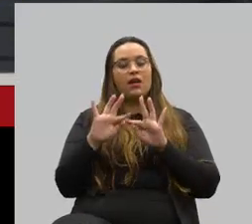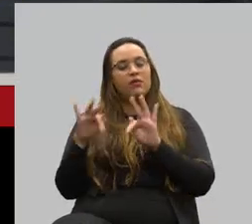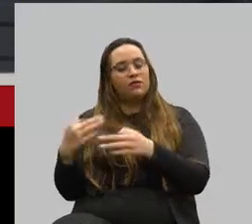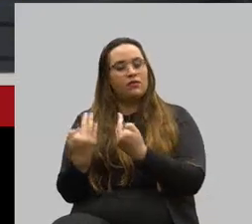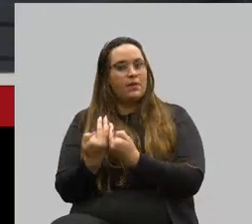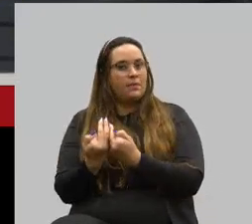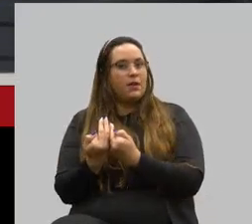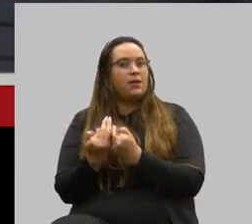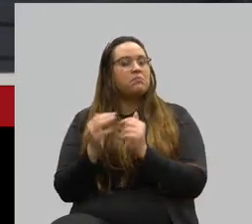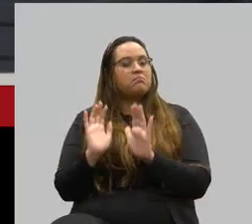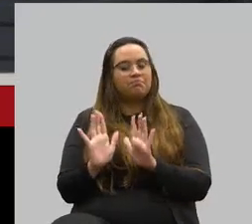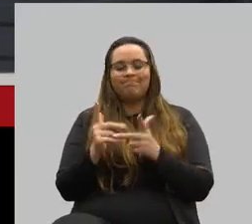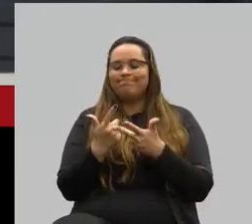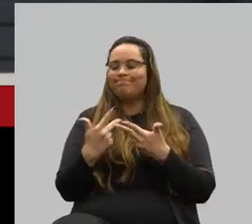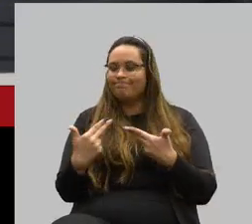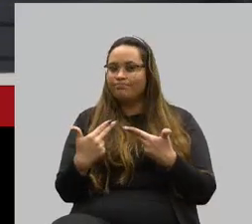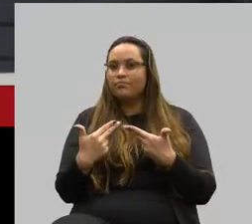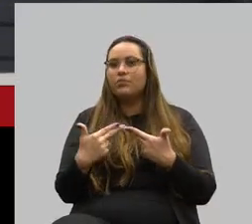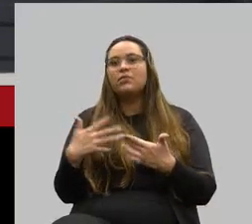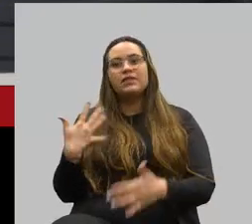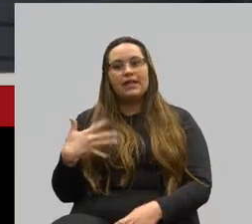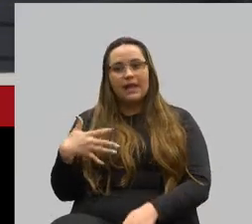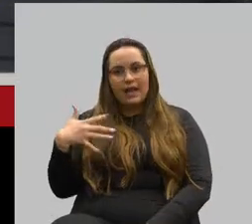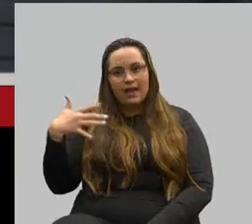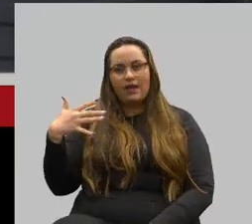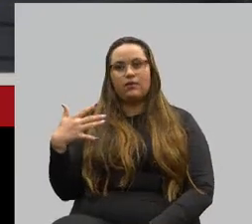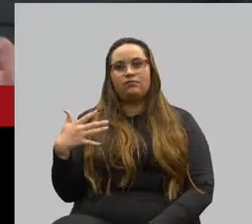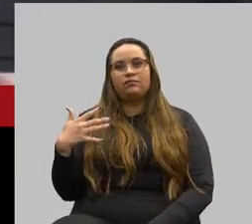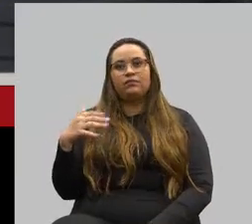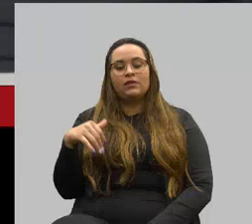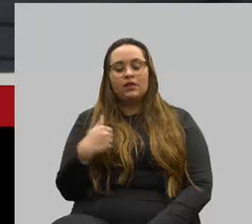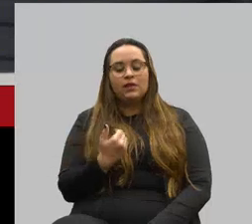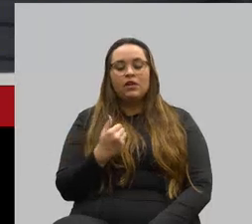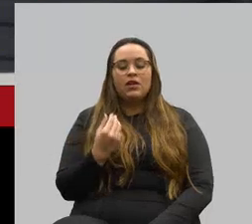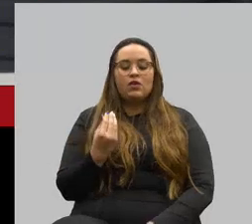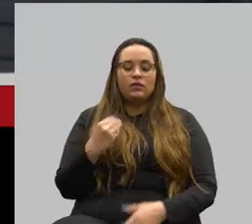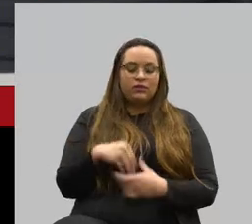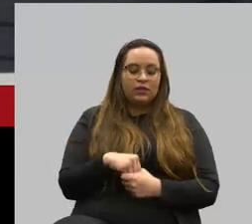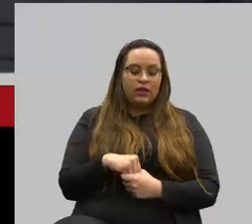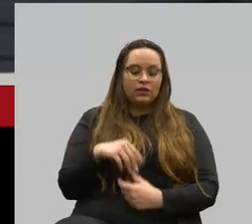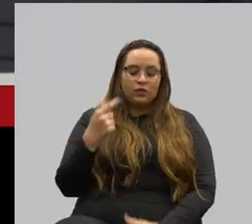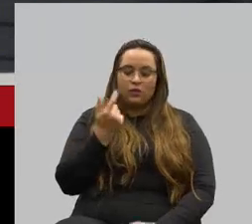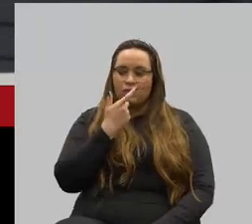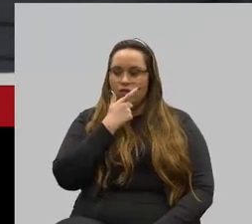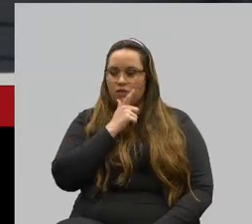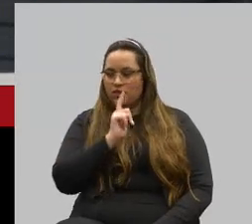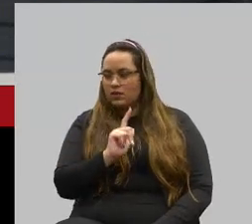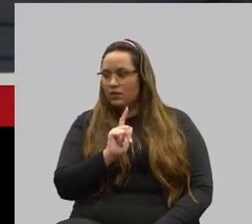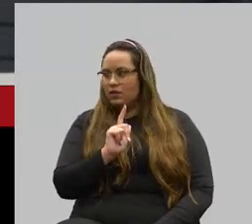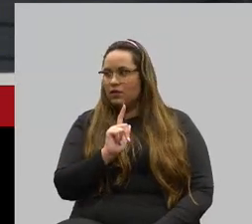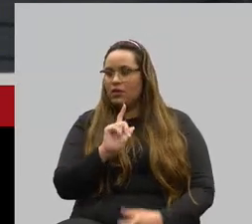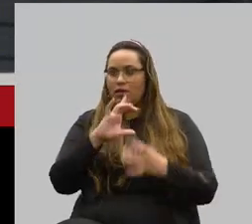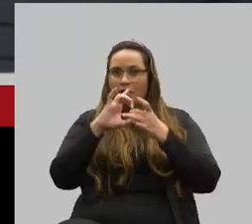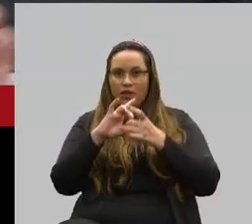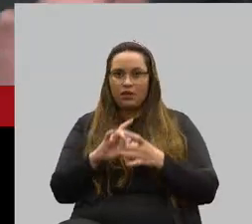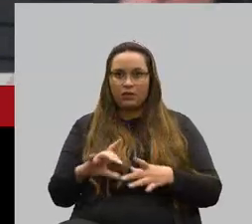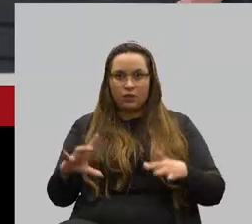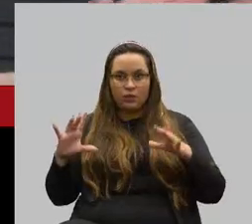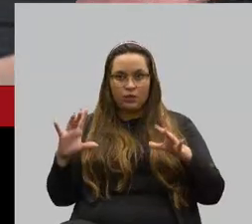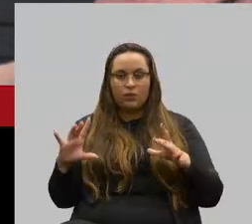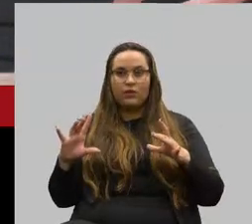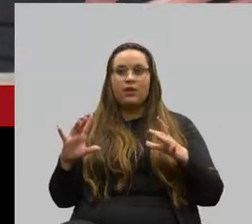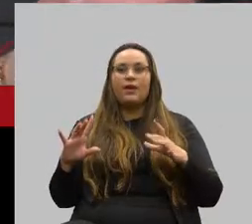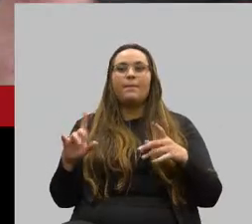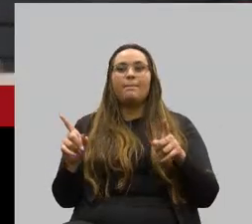extremamente caro para polícia civil Então dentro disso conseguimos inaugurar o Centro de Atendimento biopsicossocial né o deputado